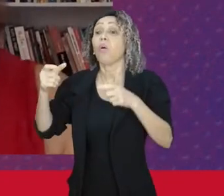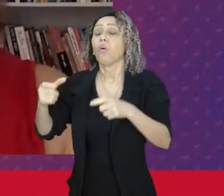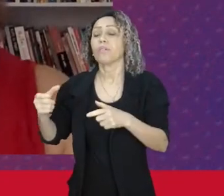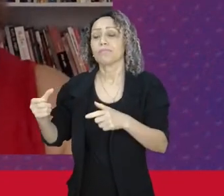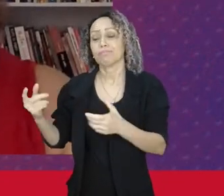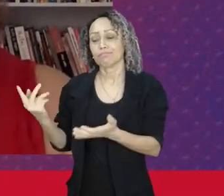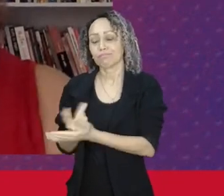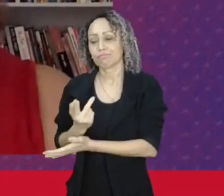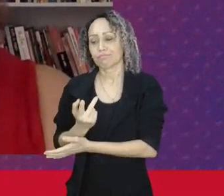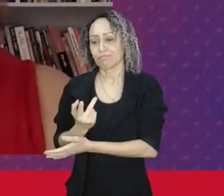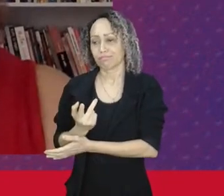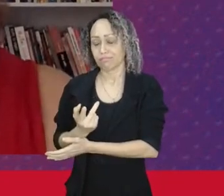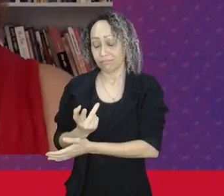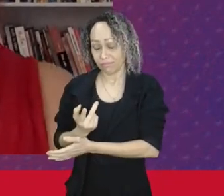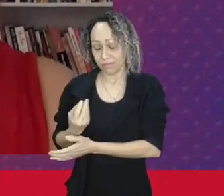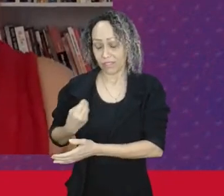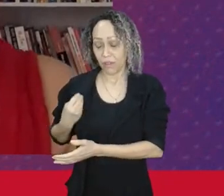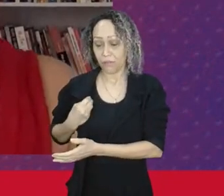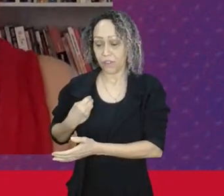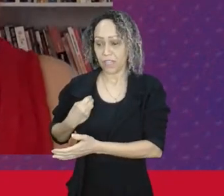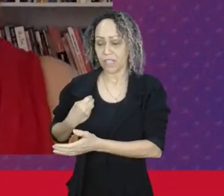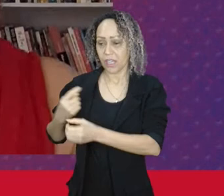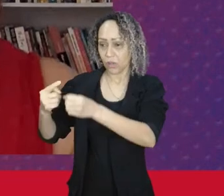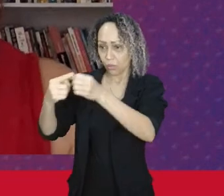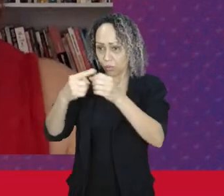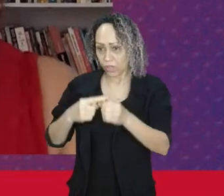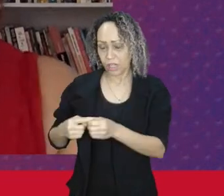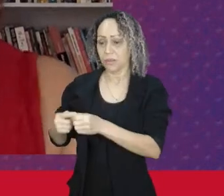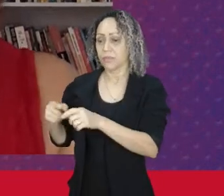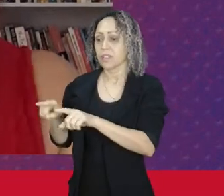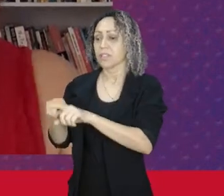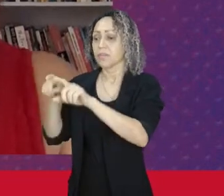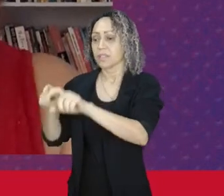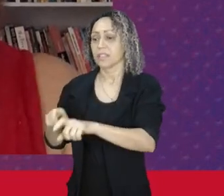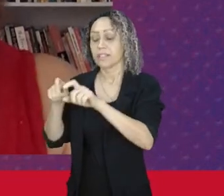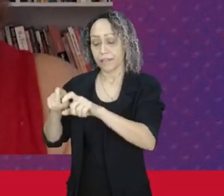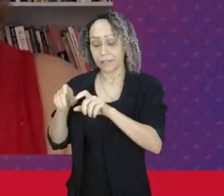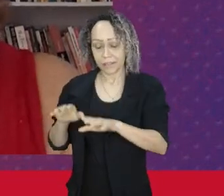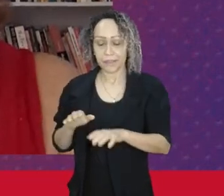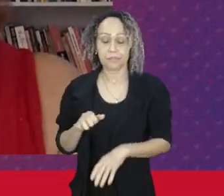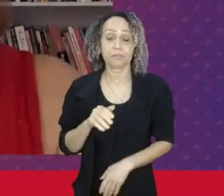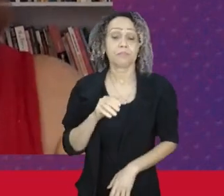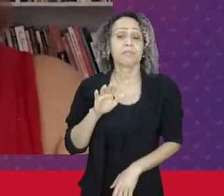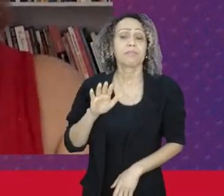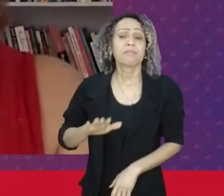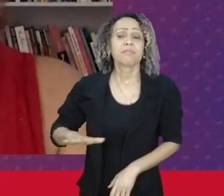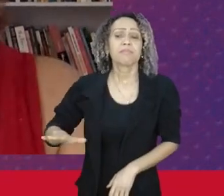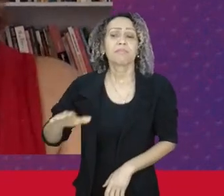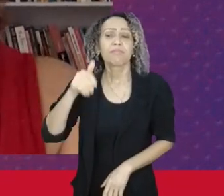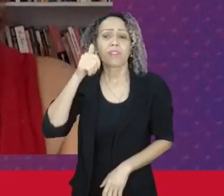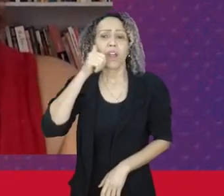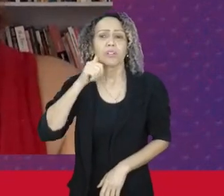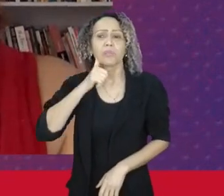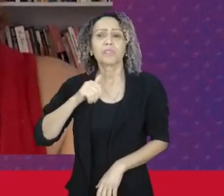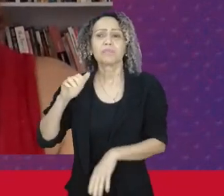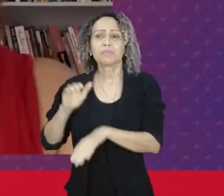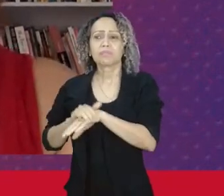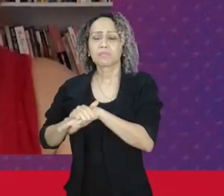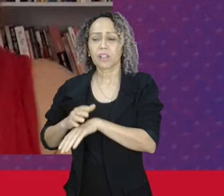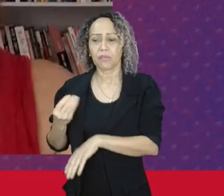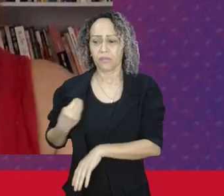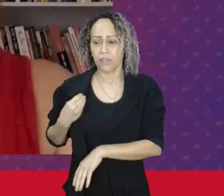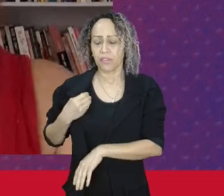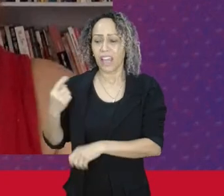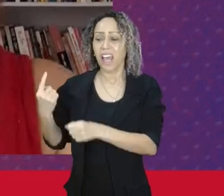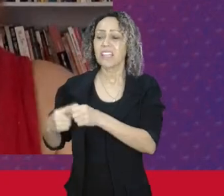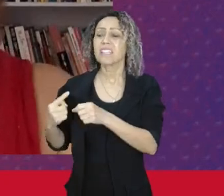Mas por que a cidade é assim? Tem um lugar das mulheres na cidade. O que a